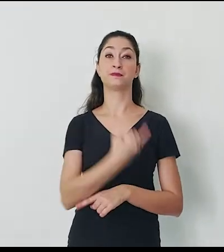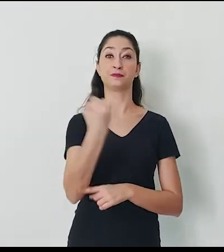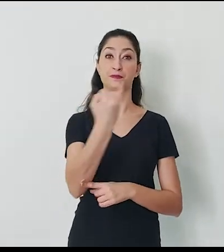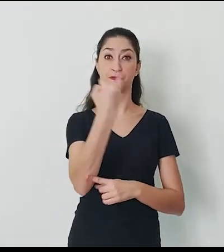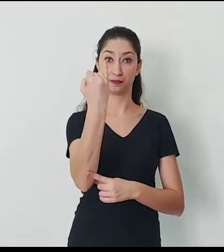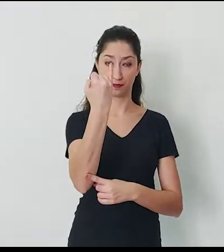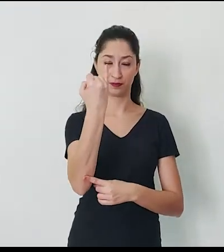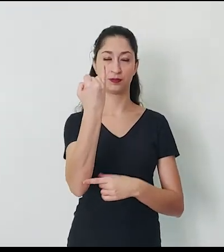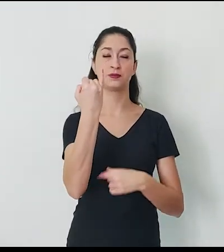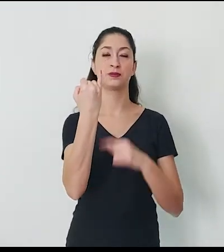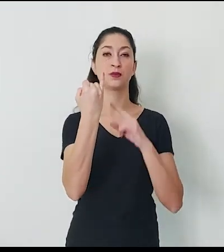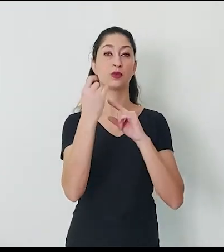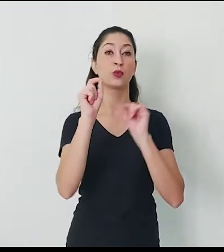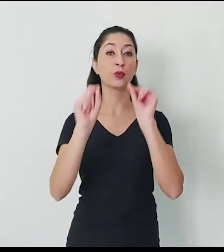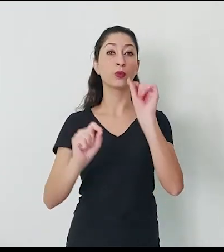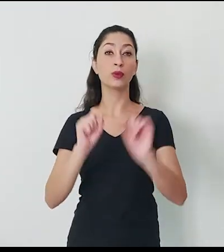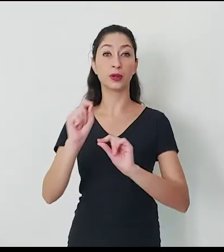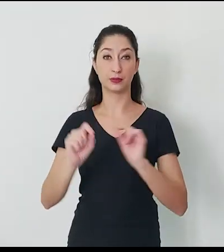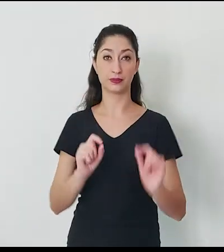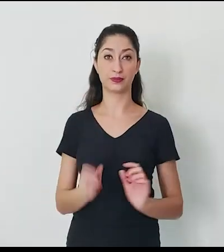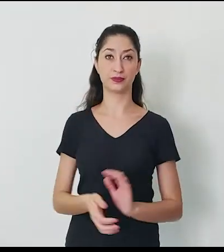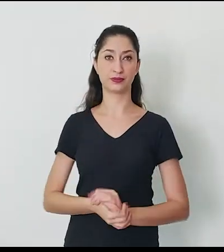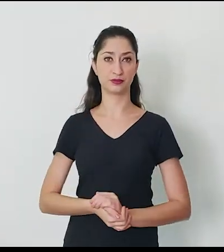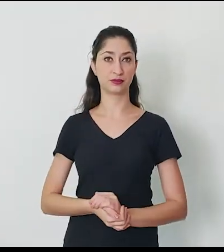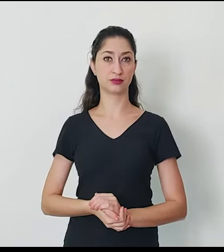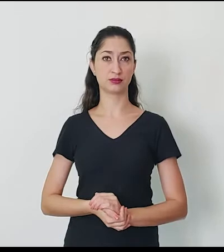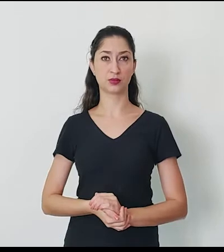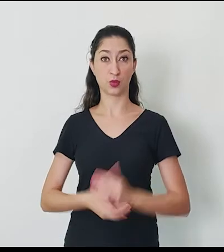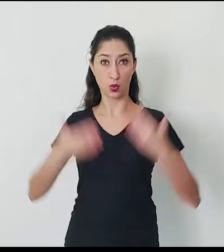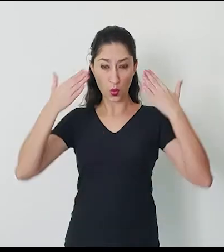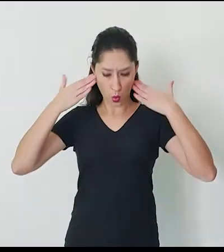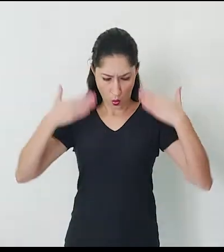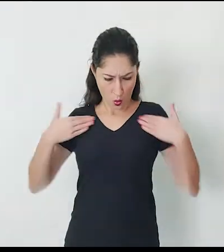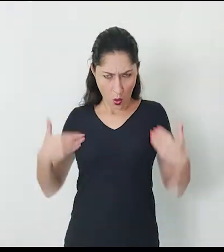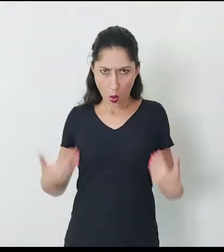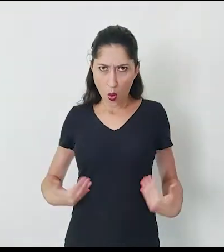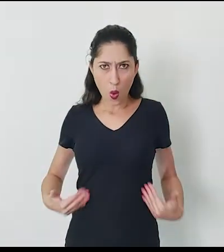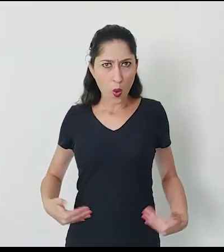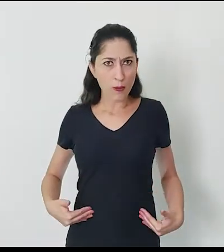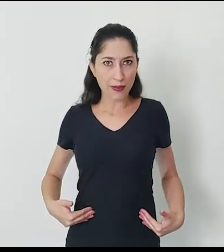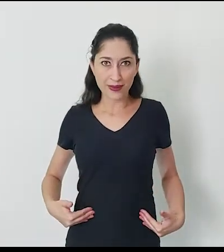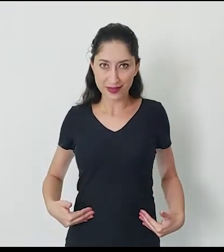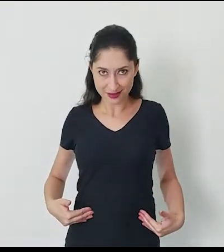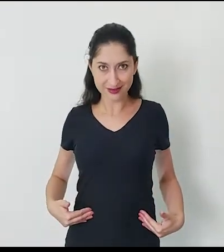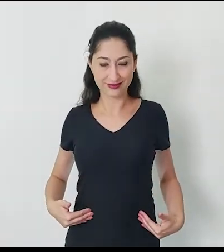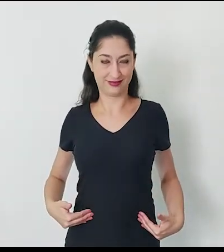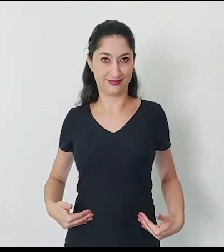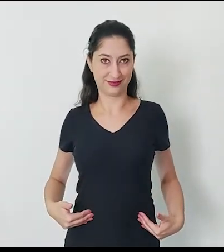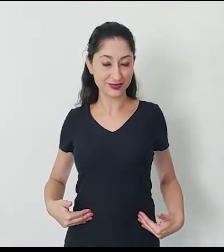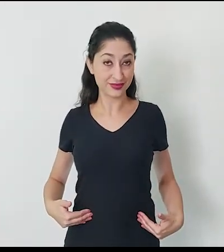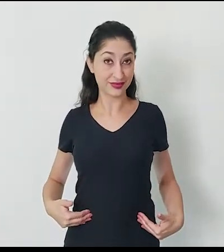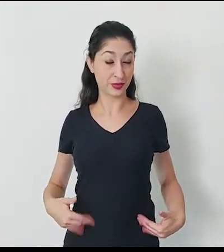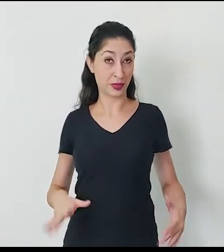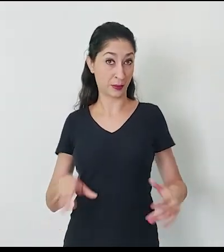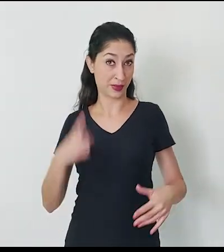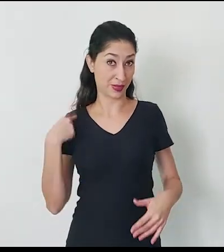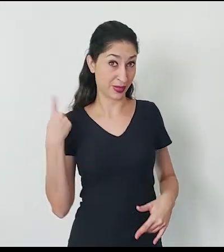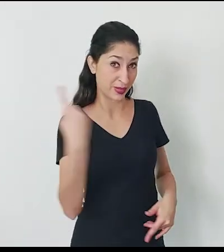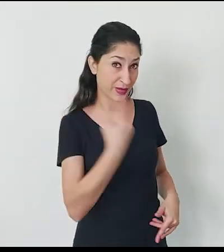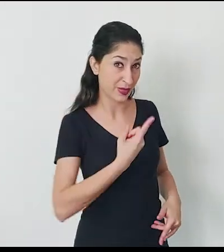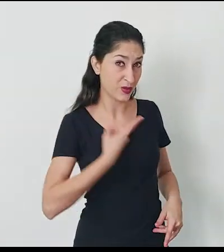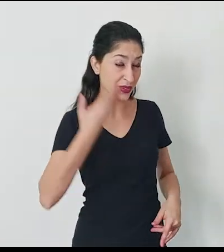E é importante também, agora, fechando aí a palavra, compreender o quê? O total, o corpo,